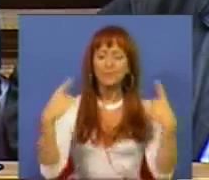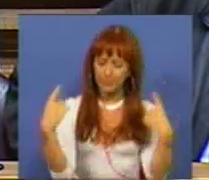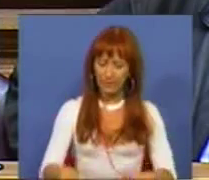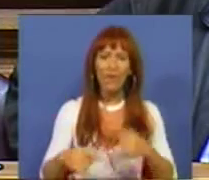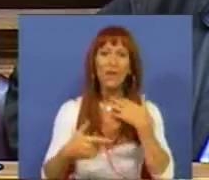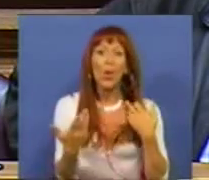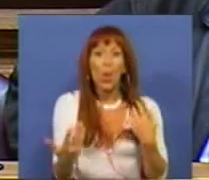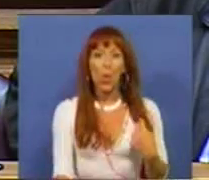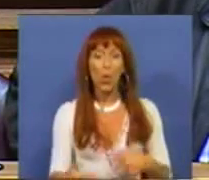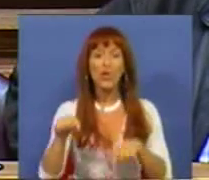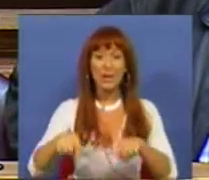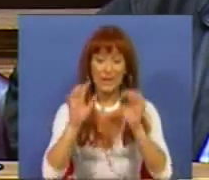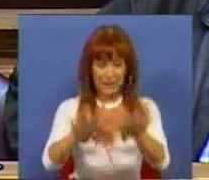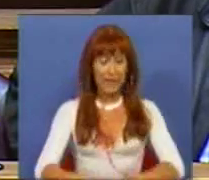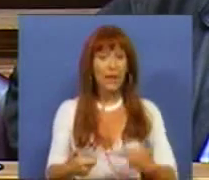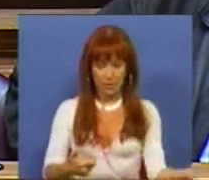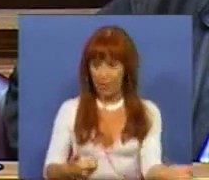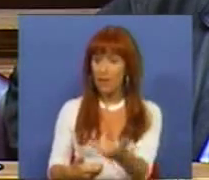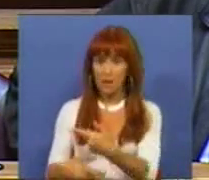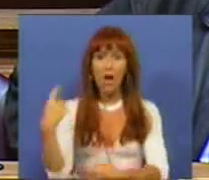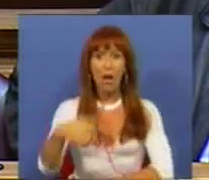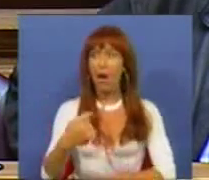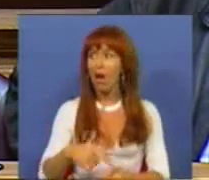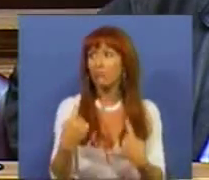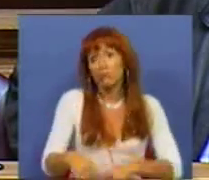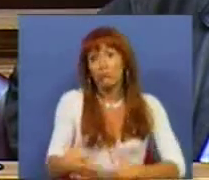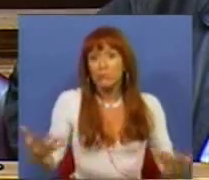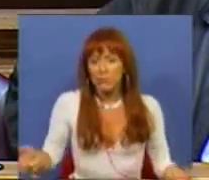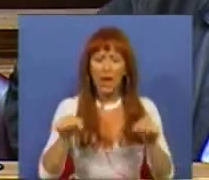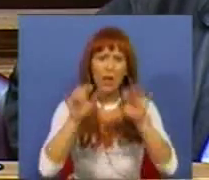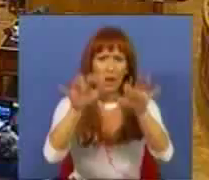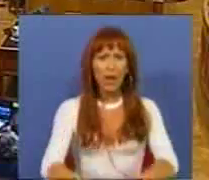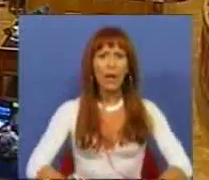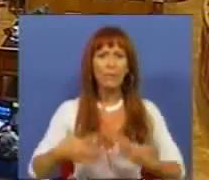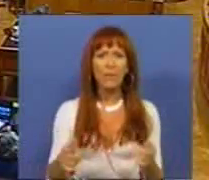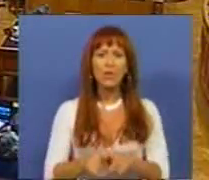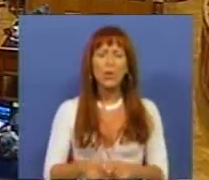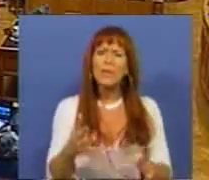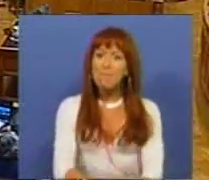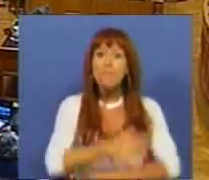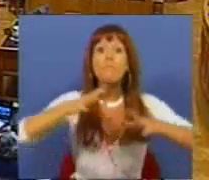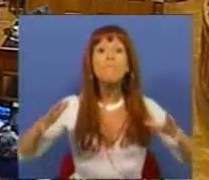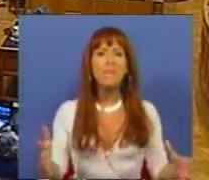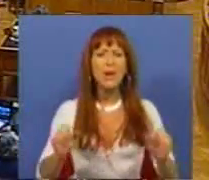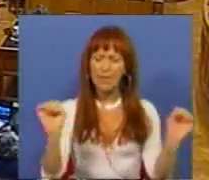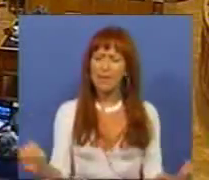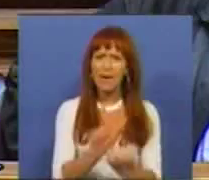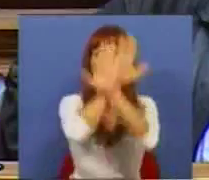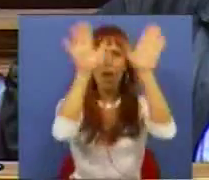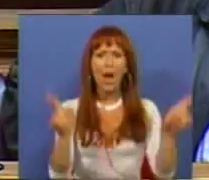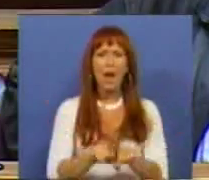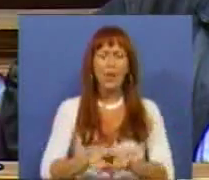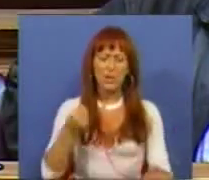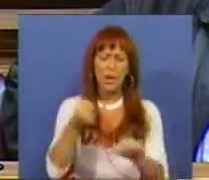Existe hoje nesta Câmara, haveria nesta Câmara uma maioria clara que